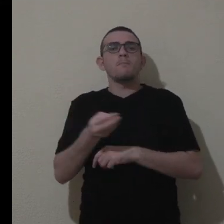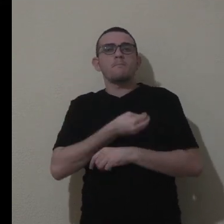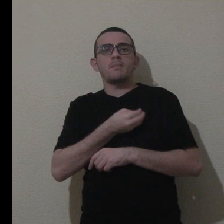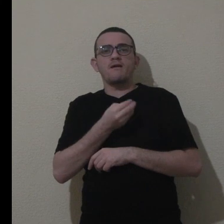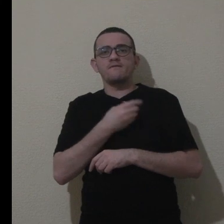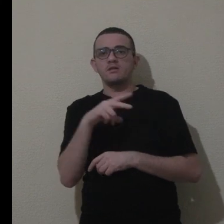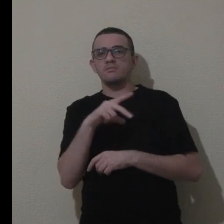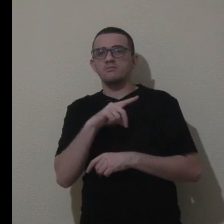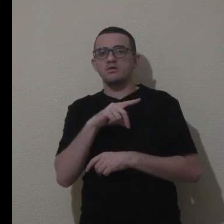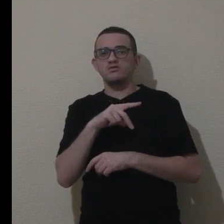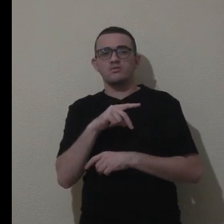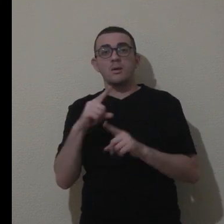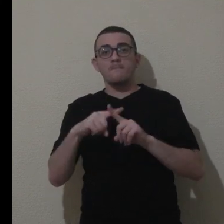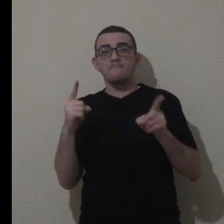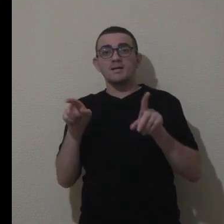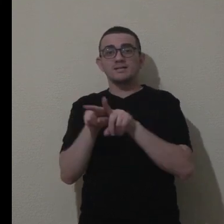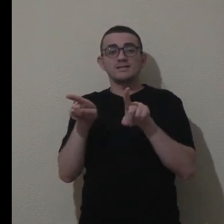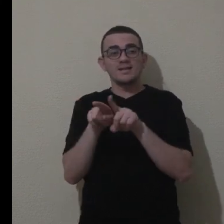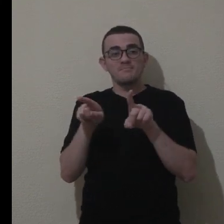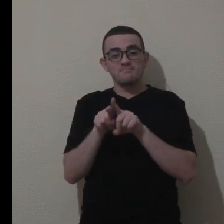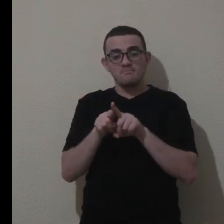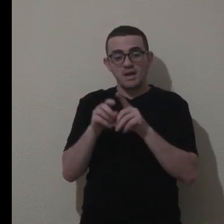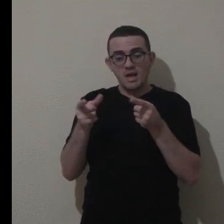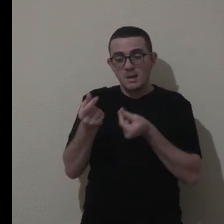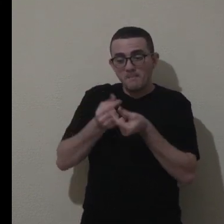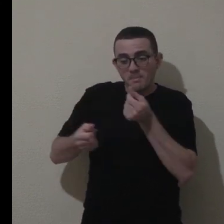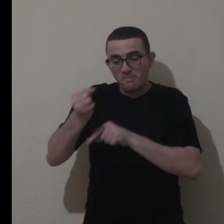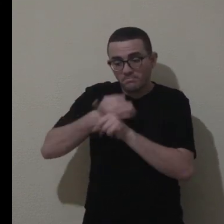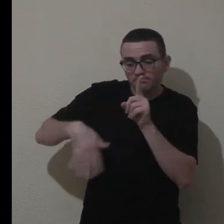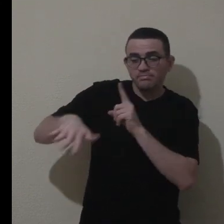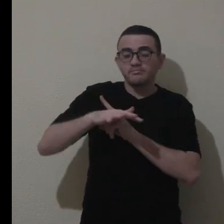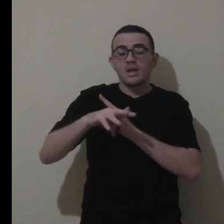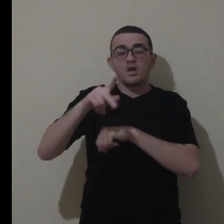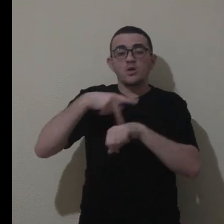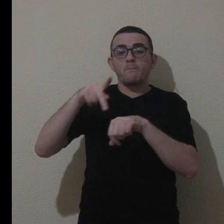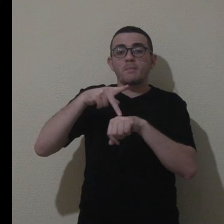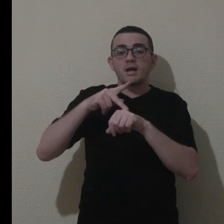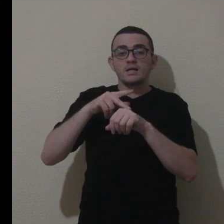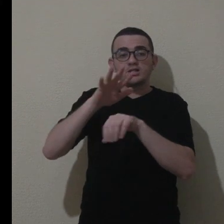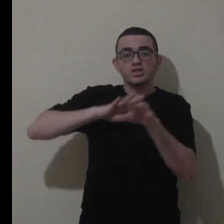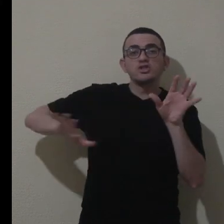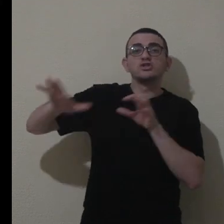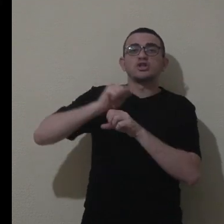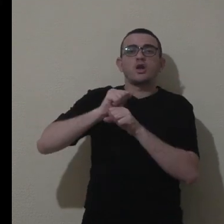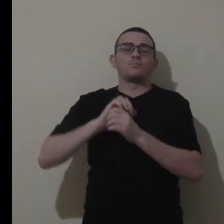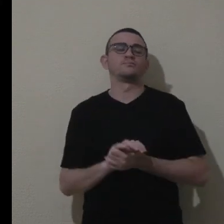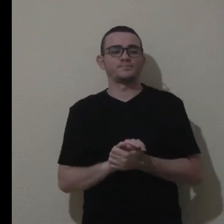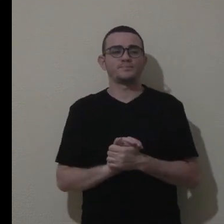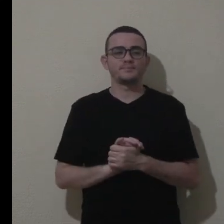para a vida da pessoa, mas para a economia da sociedade, do país, de uma maneira